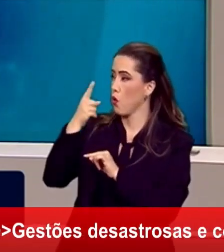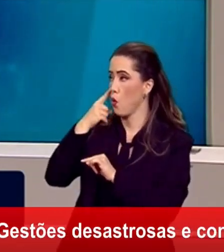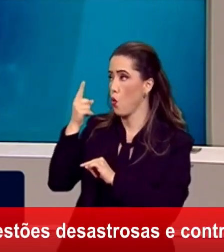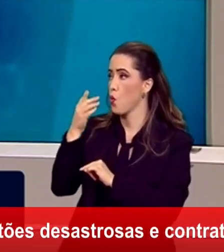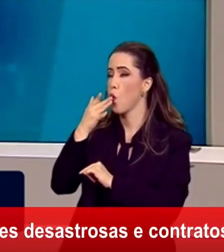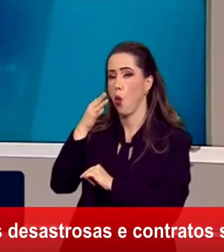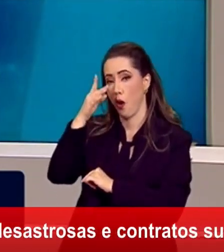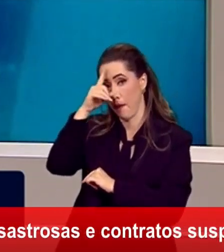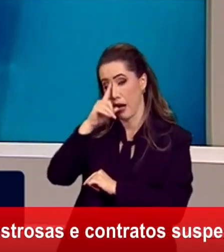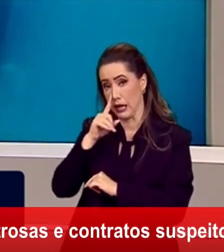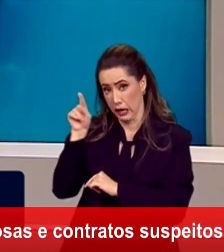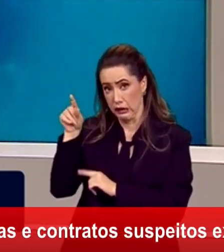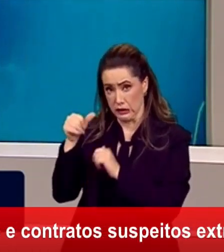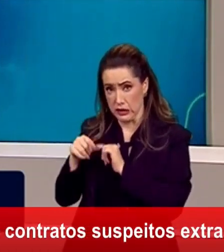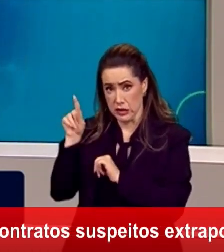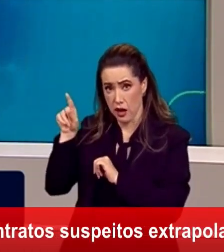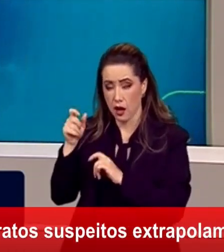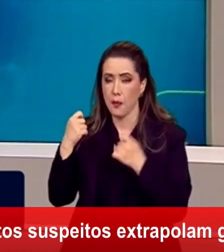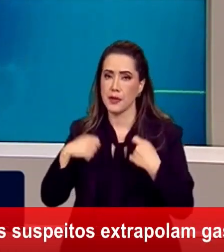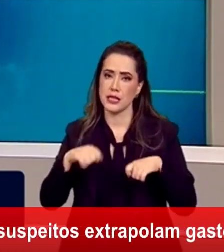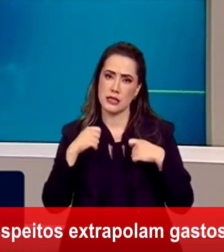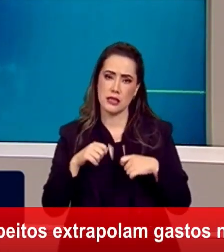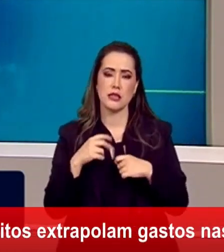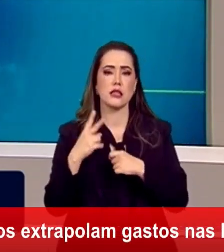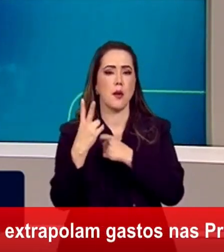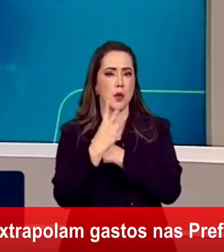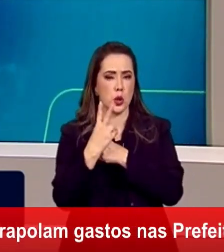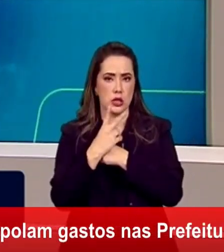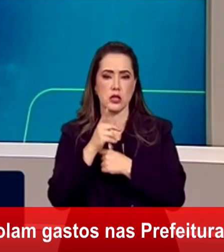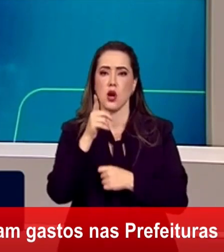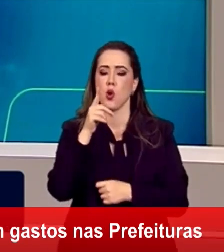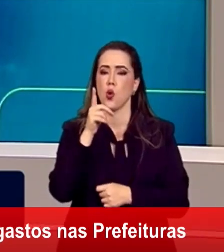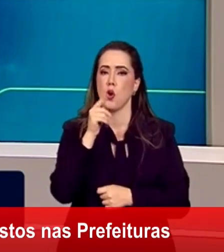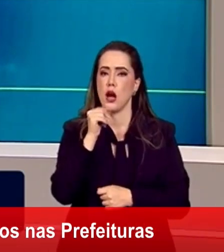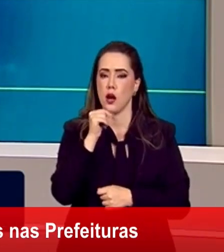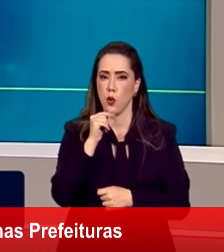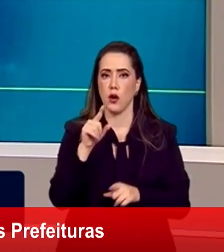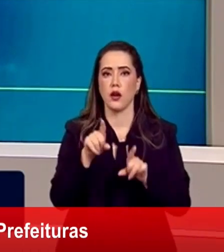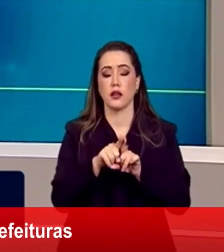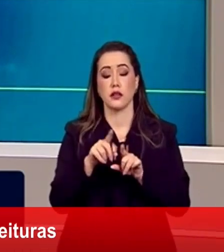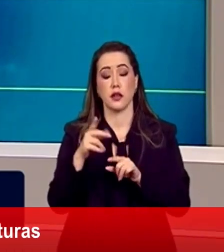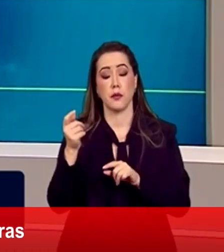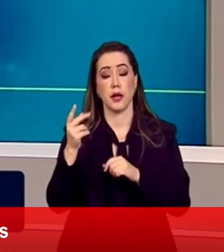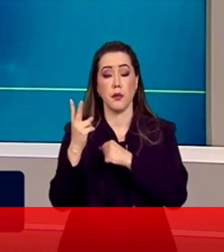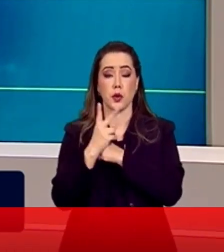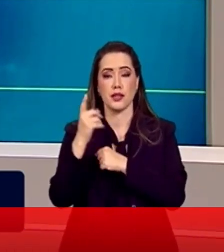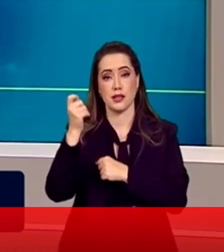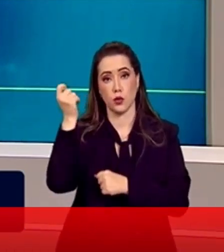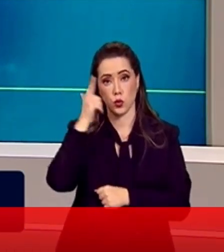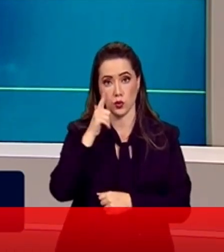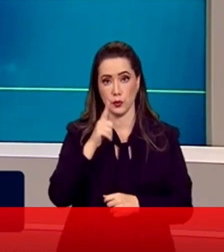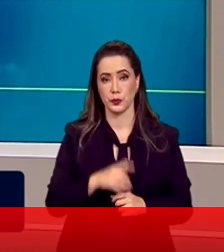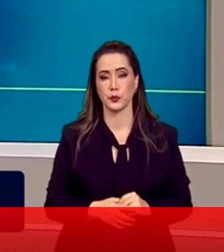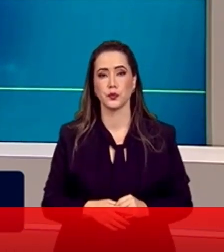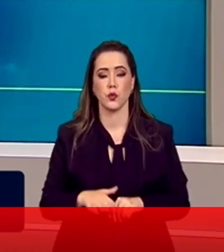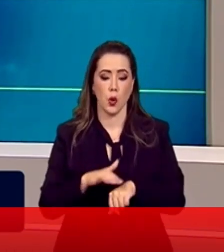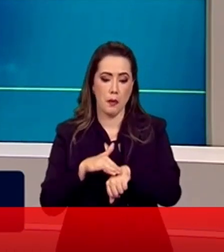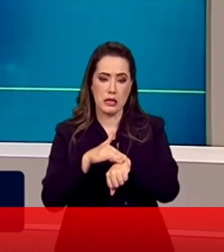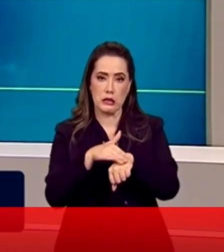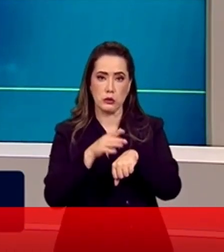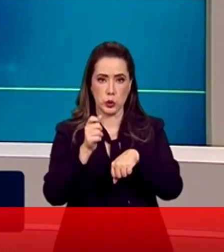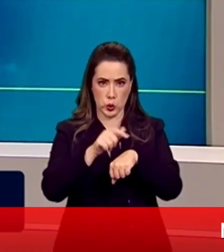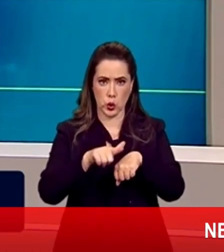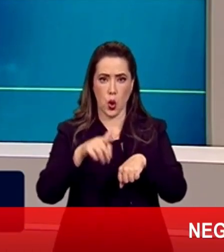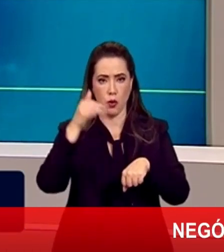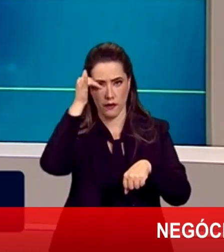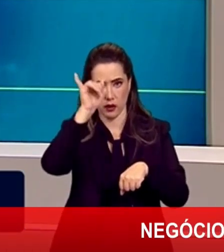em amarelo no nosso mapa, lembre-se de caprichar na hidratação e também no protetor solar, tá? Já que na faixa oeste, toda